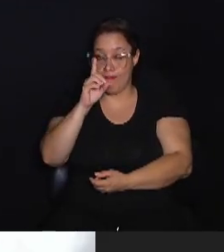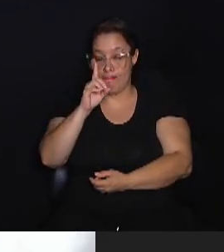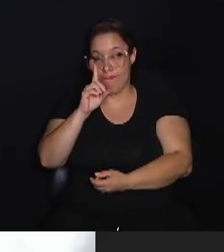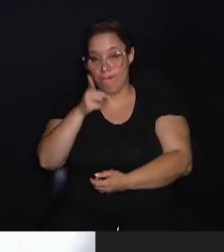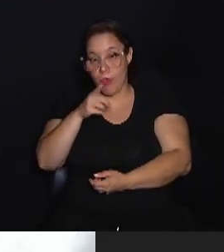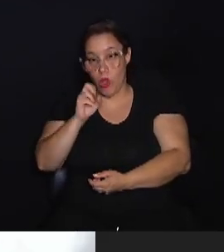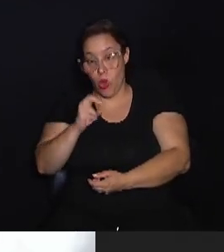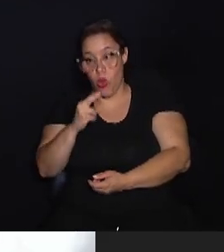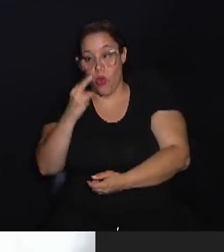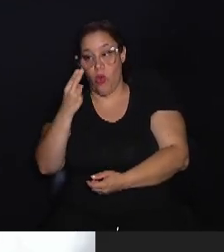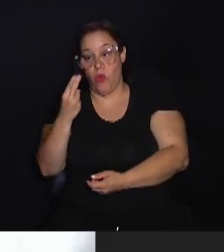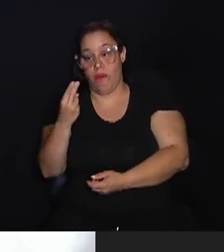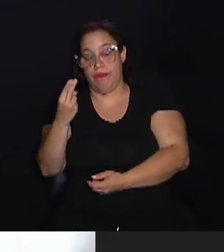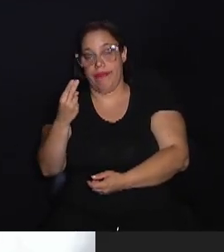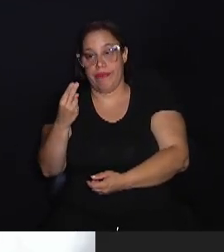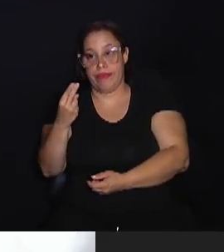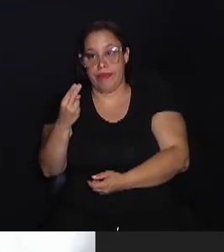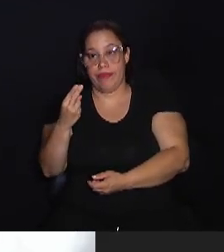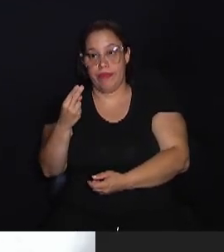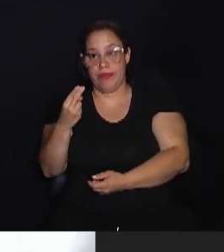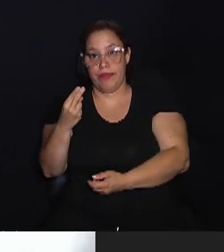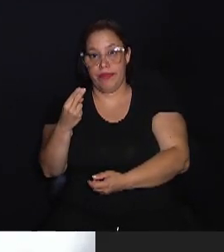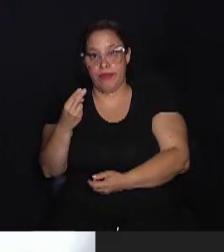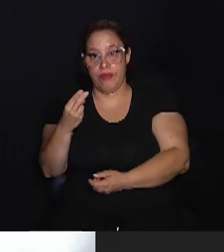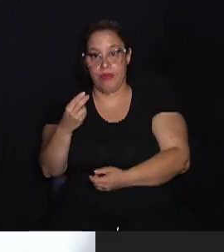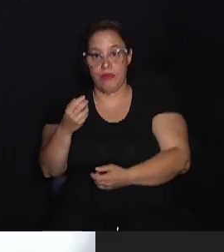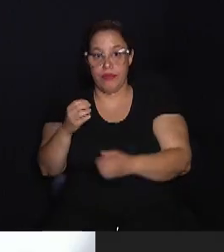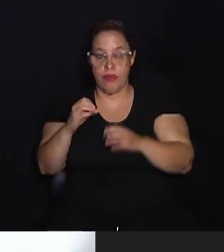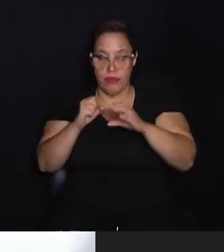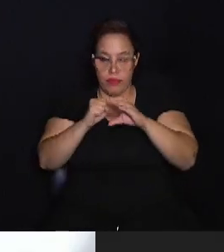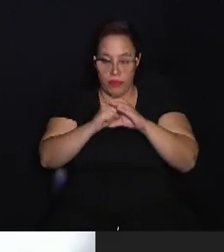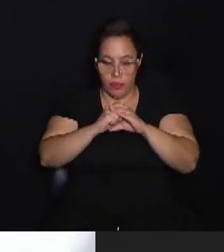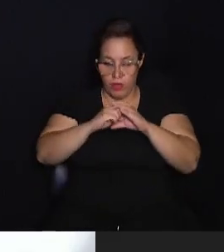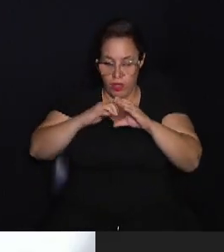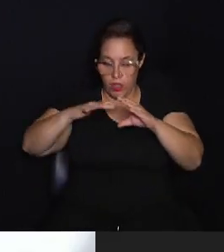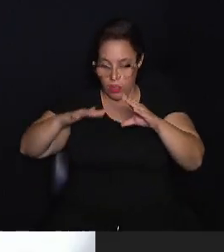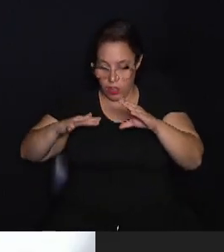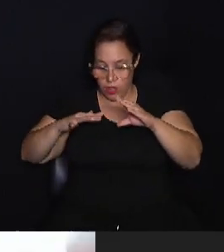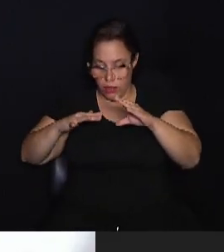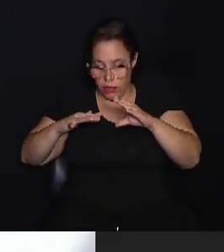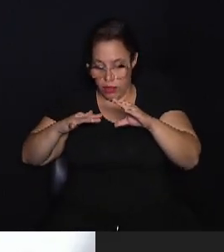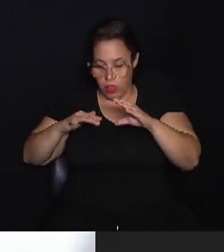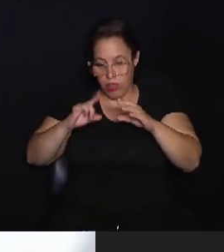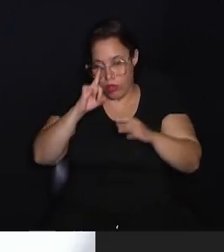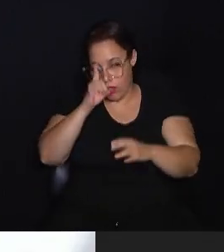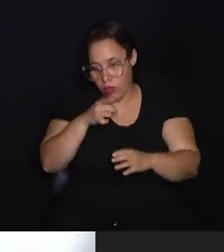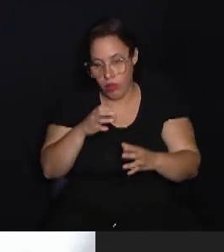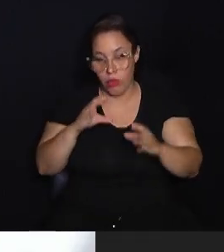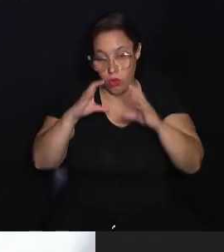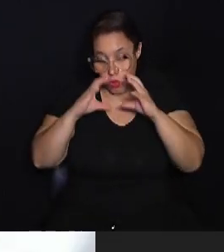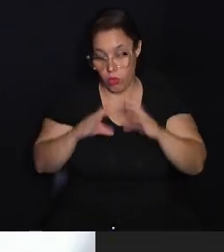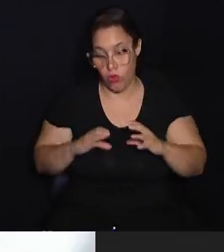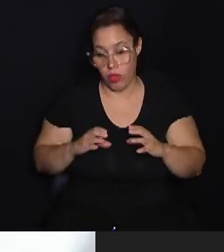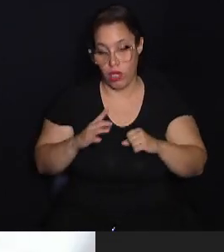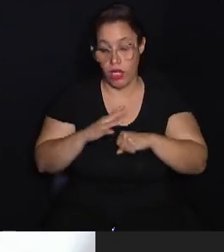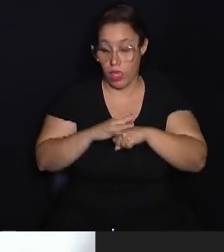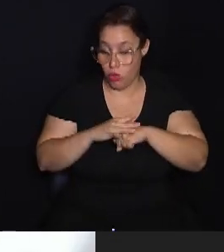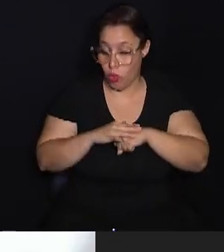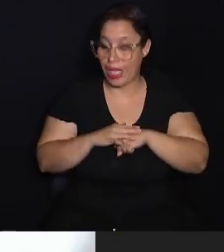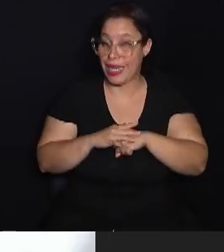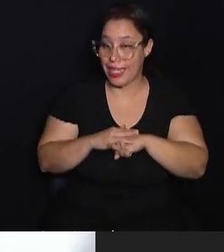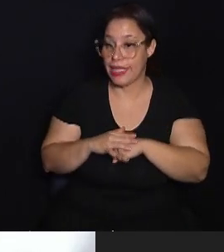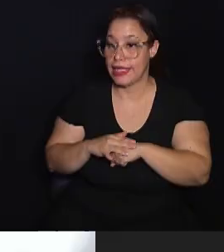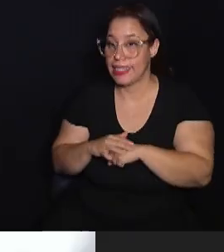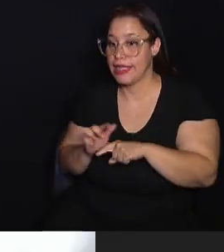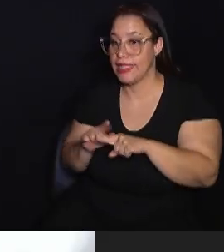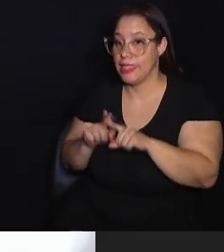ou seja, eles são características que determinam o comportamento da doença,